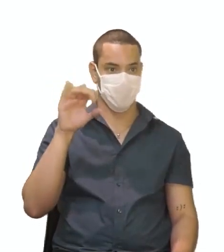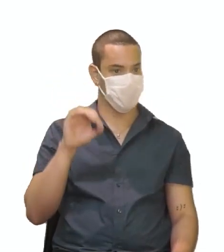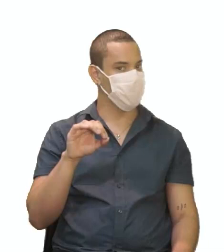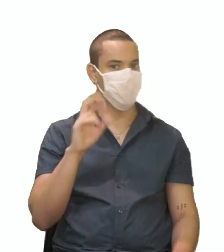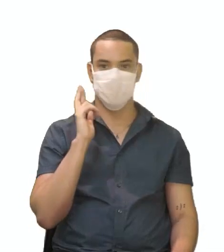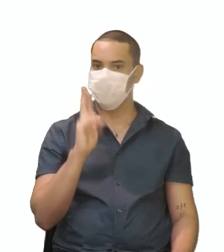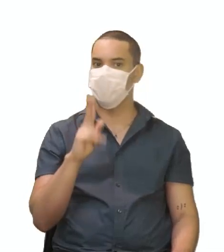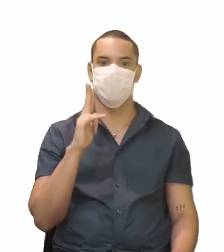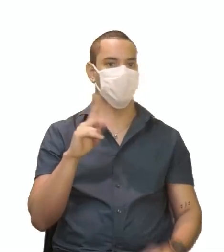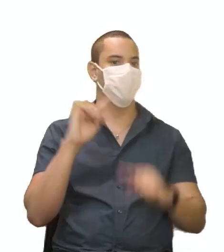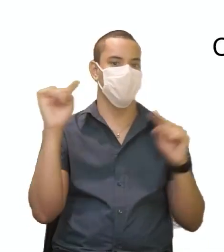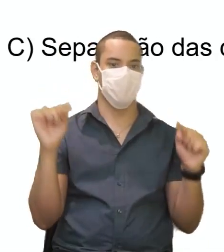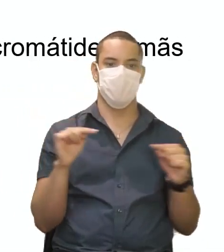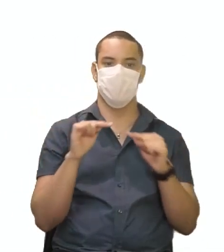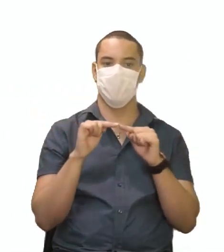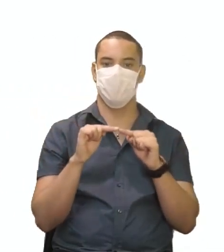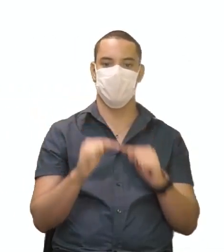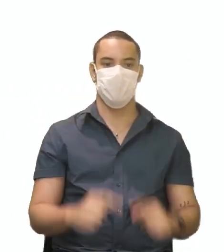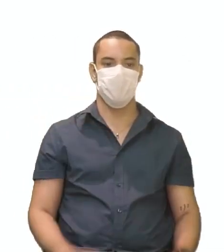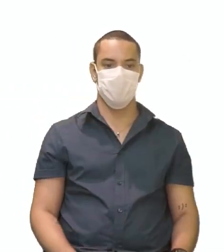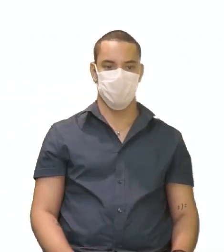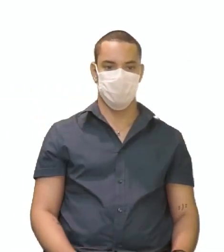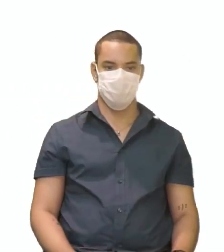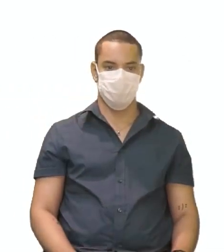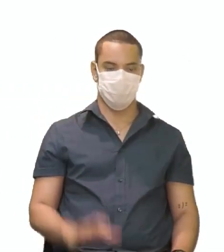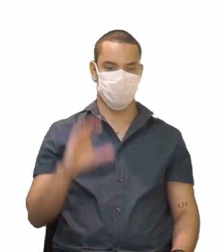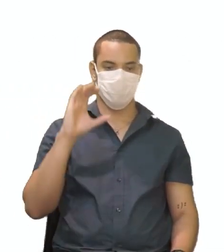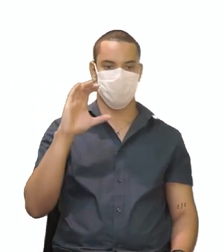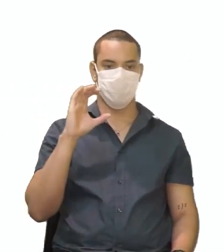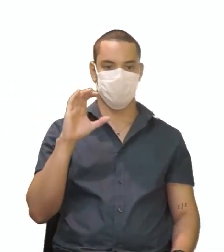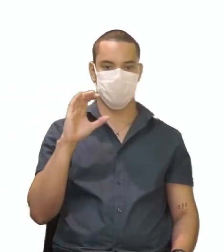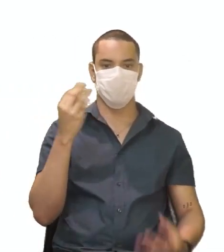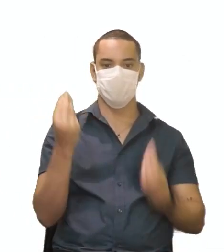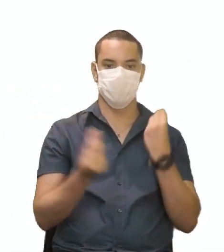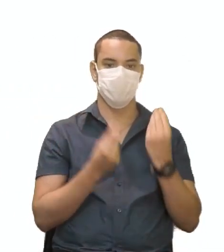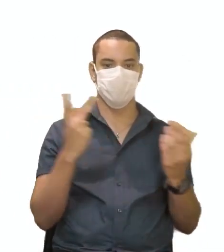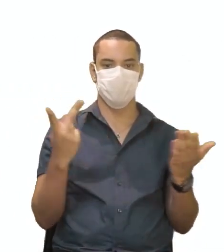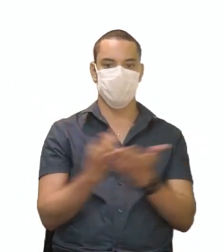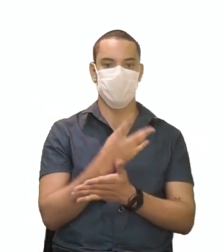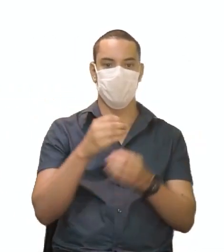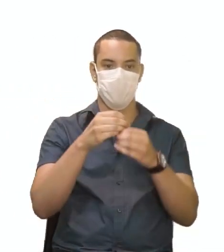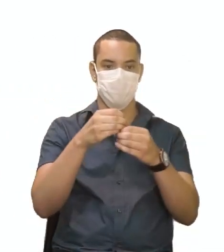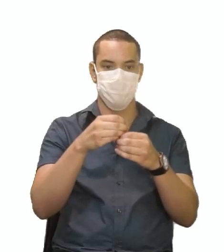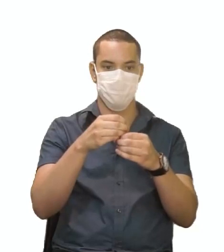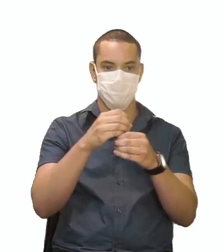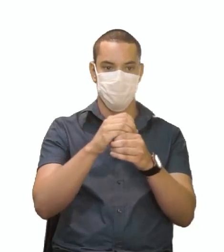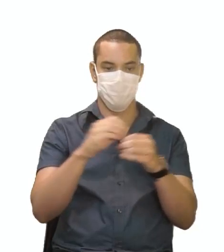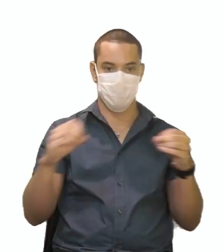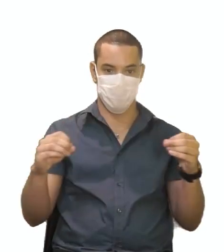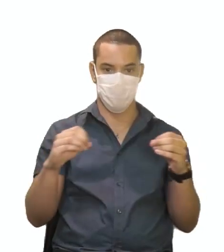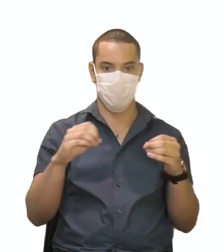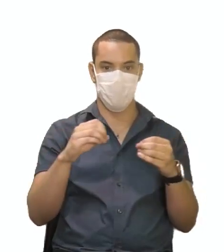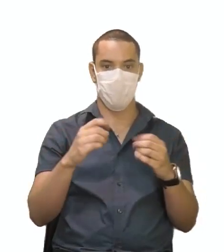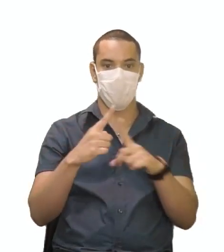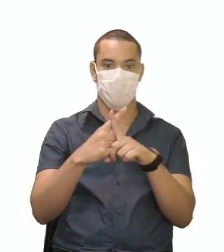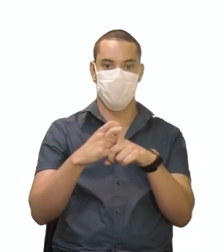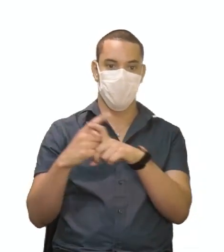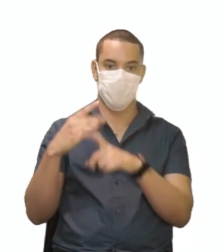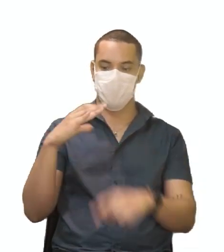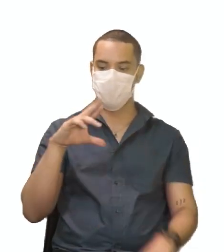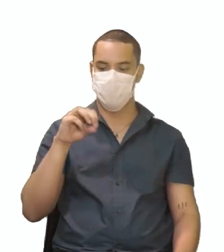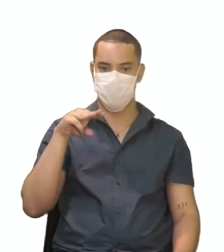meiose, não estamos falando de meiose. C, separação das cromátides irmãs